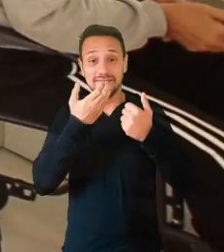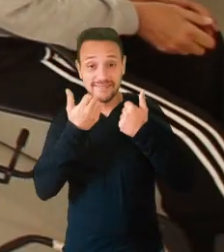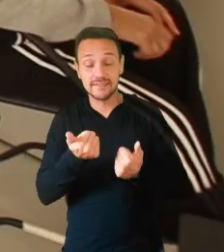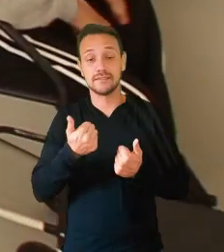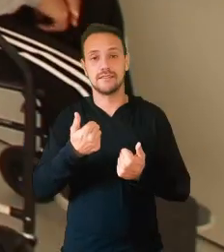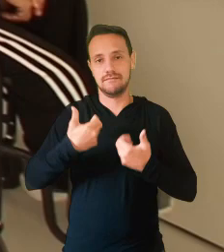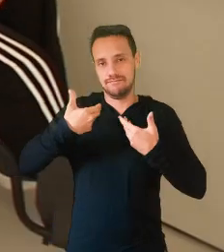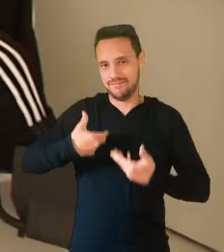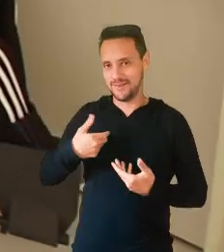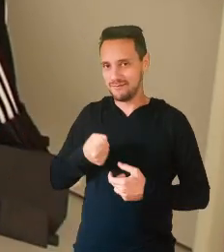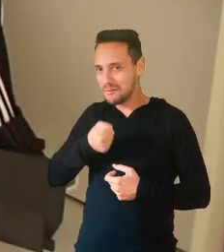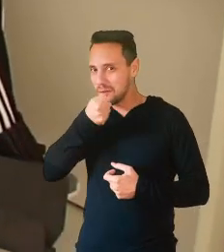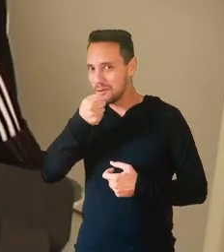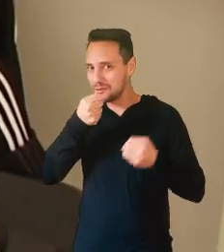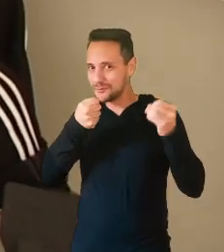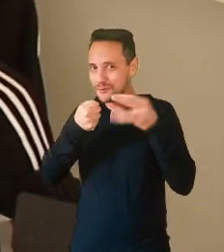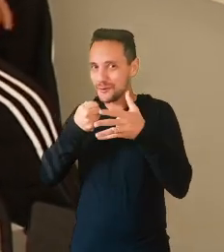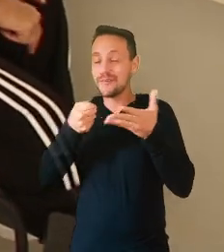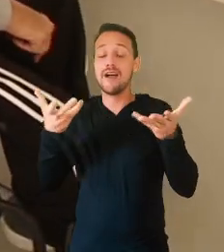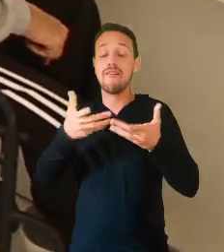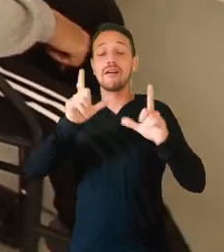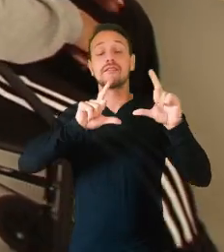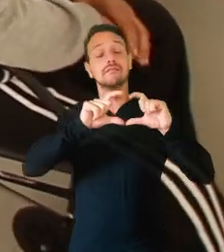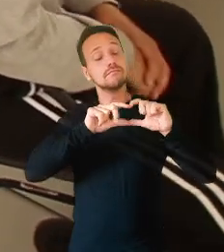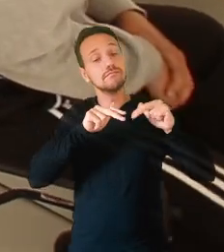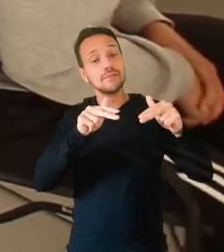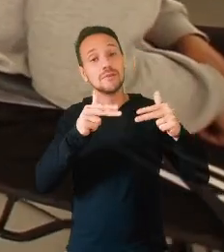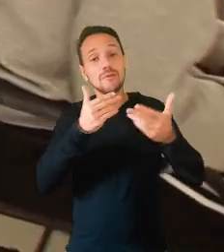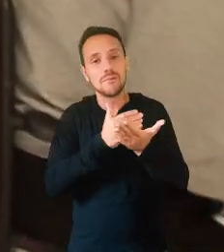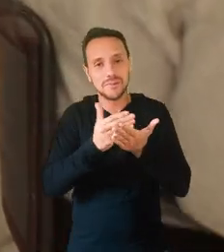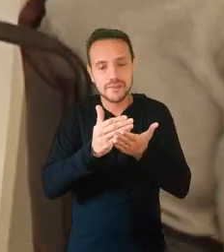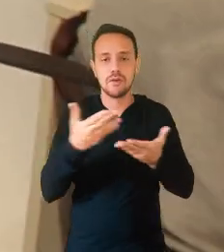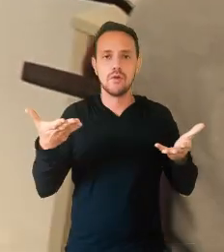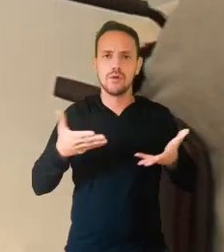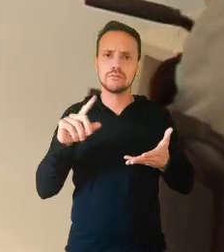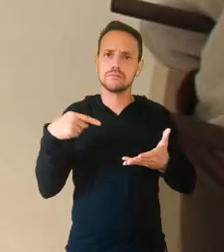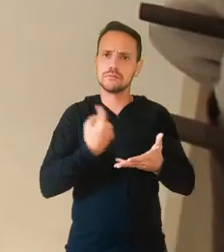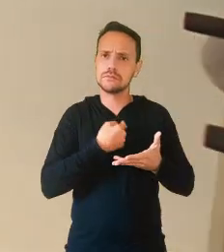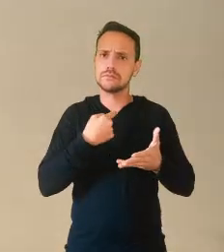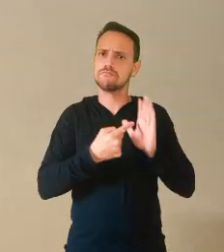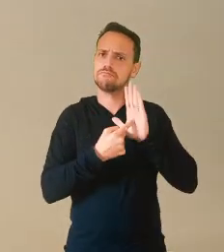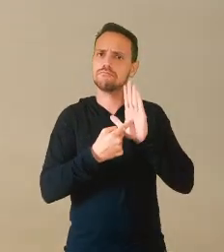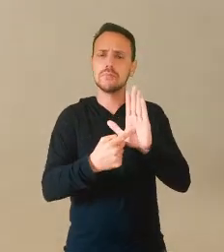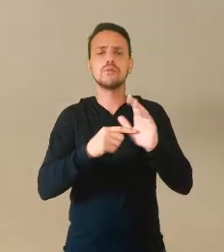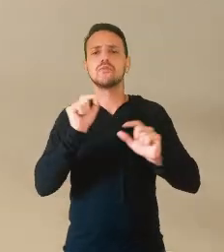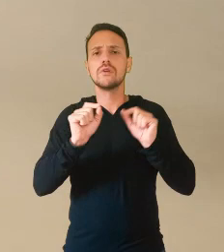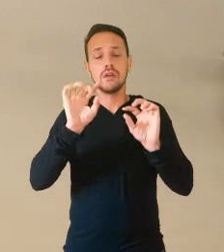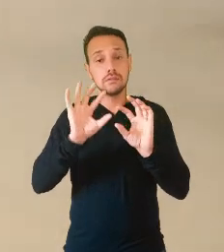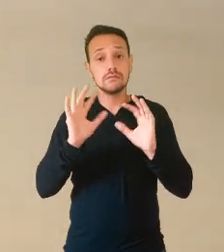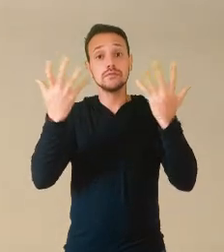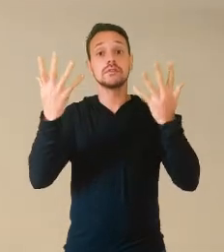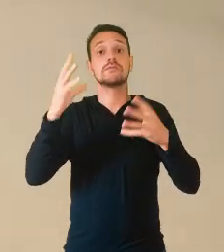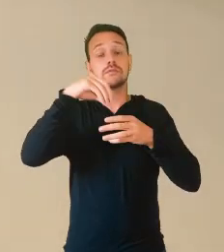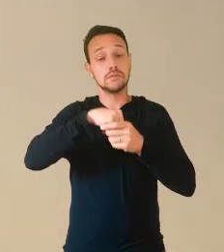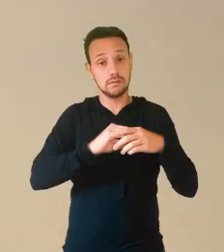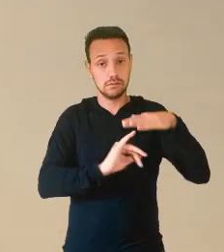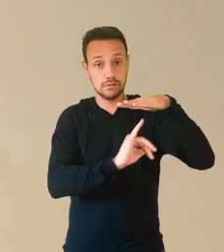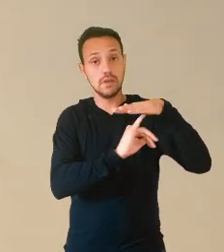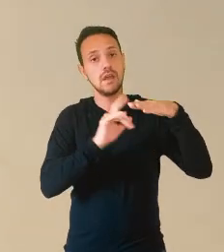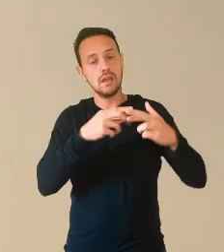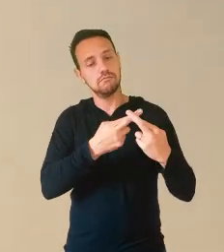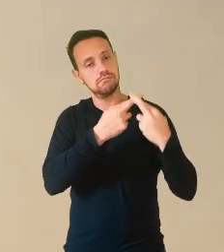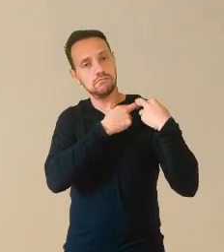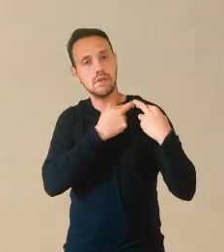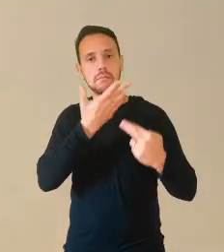pessoal, tudo bem? Eu com o microfone novo e a TV ADFIP está no ar. E hoje a gente veio para registrar um evento que acontece aqui dentro da